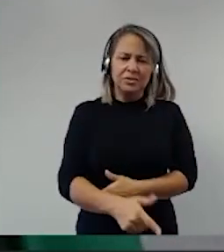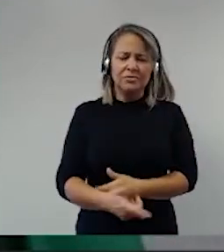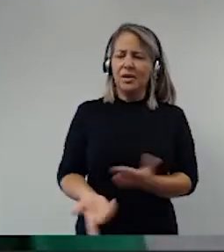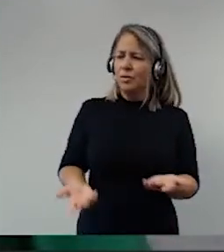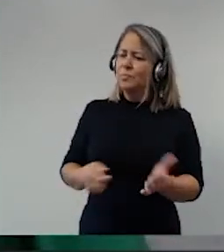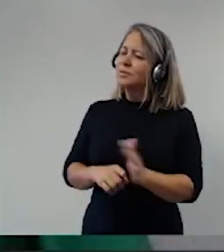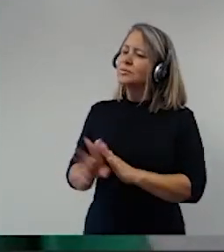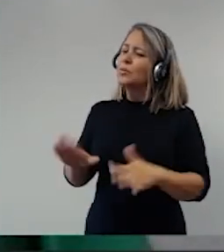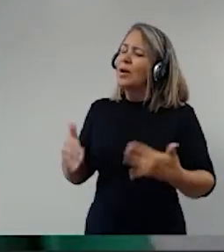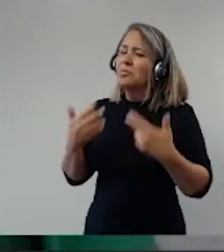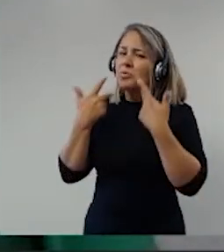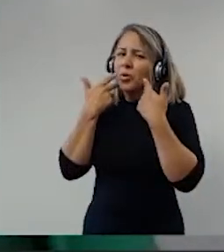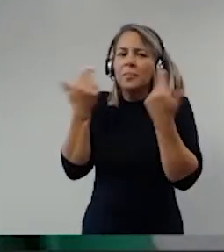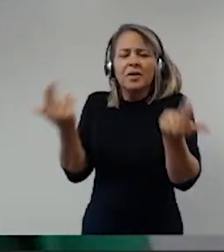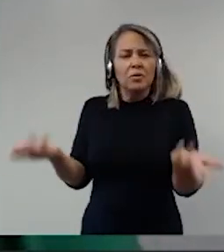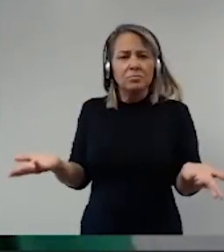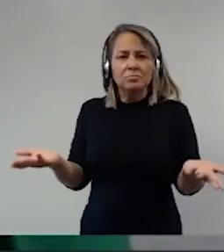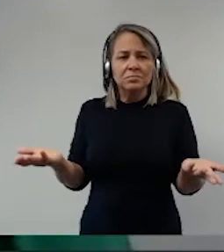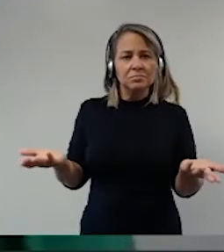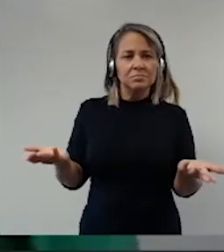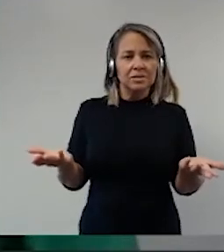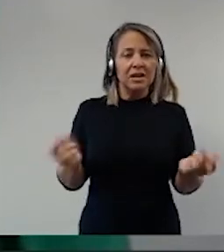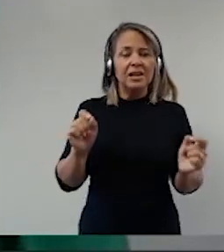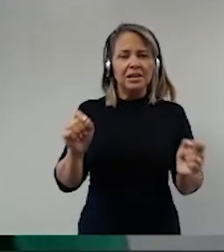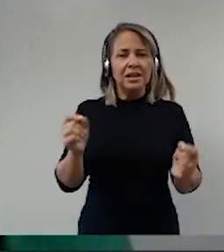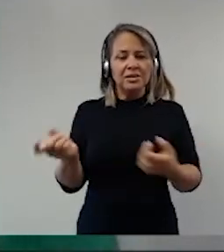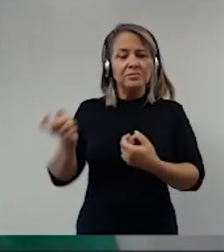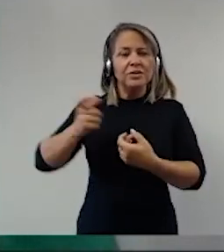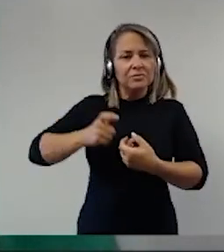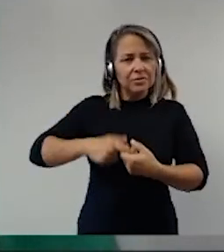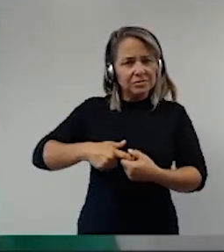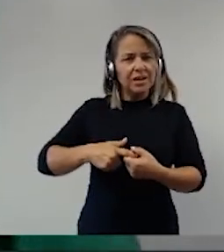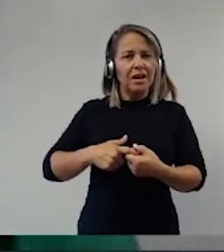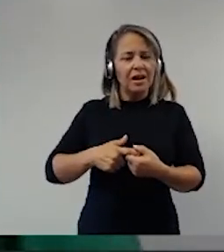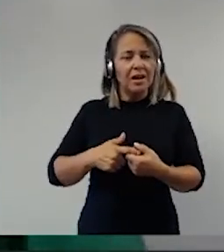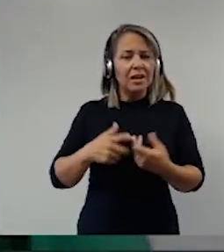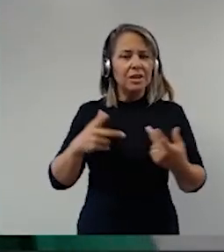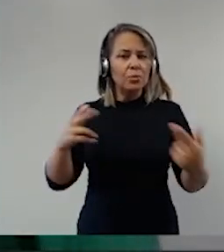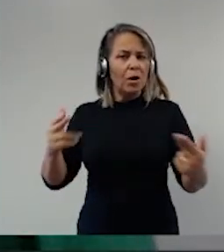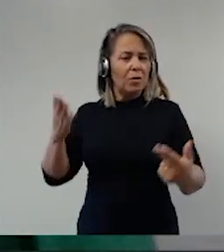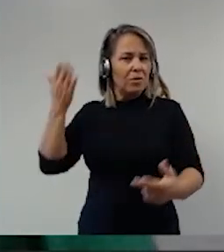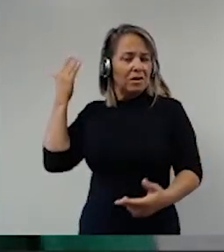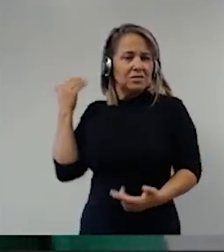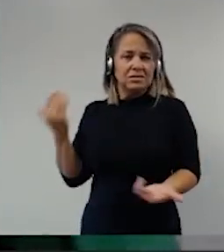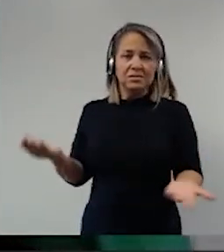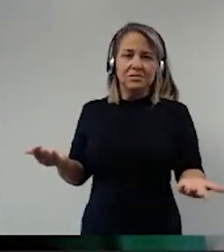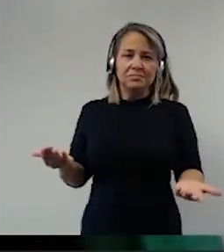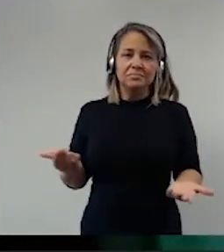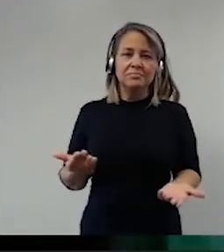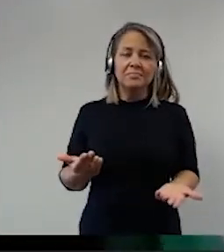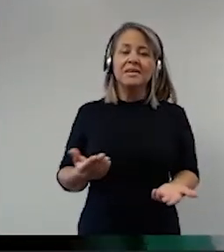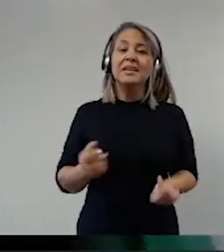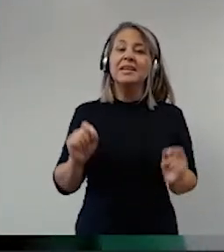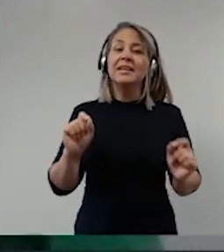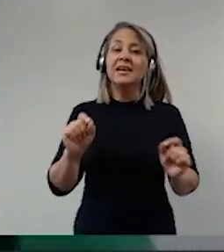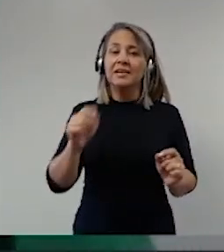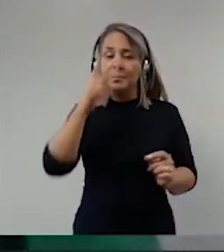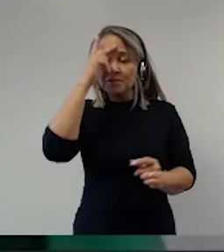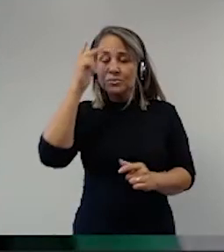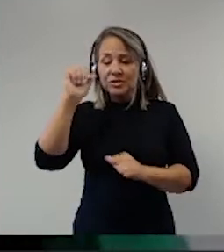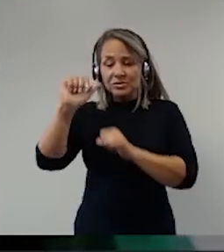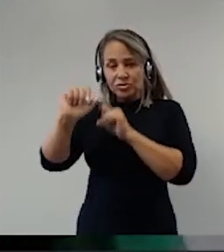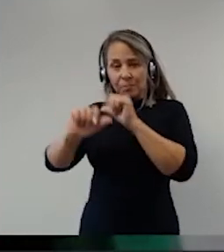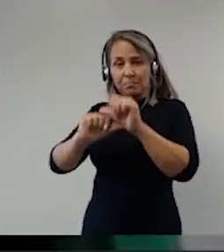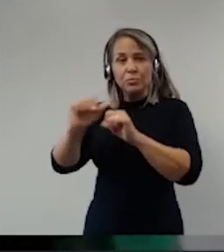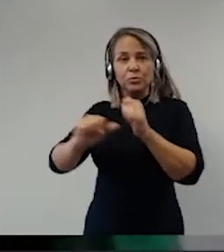que normal é esse? Quem é que vai voltar a ser como era antes? Quem é que não vai ter mudado